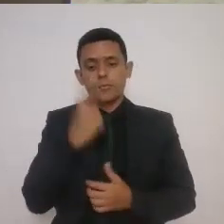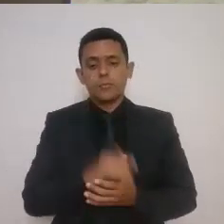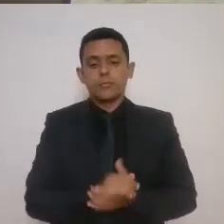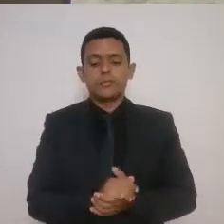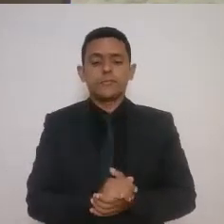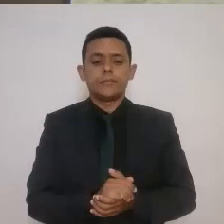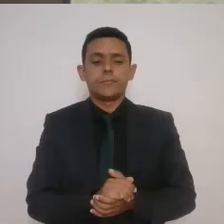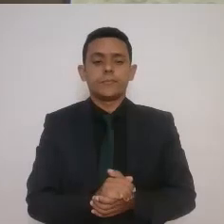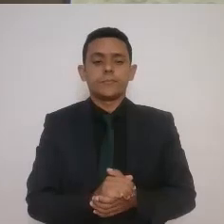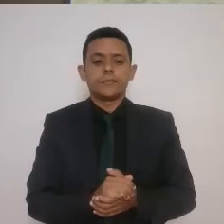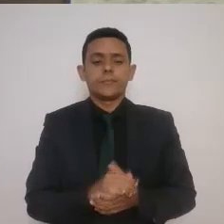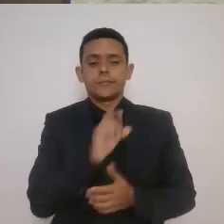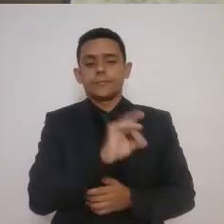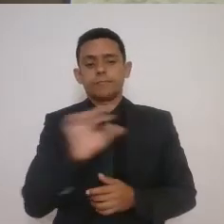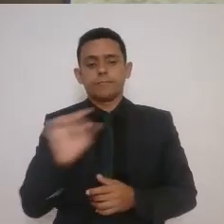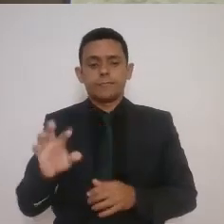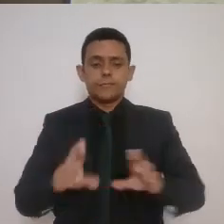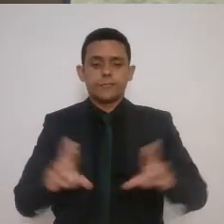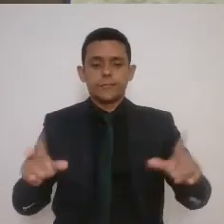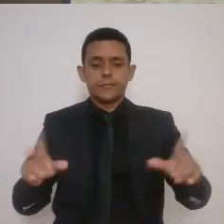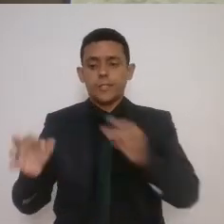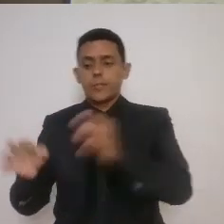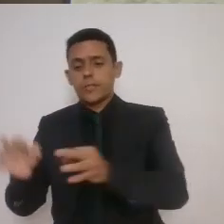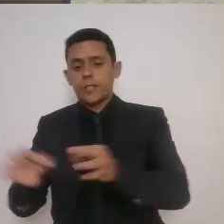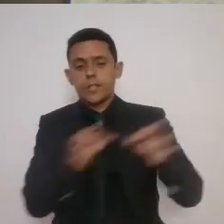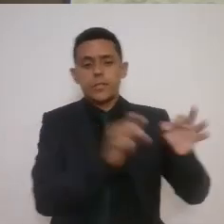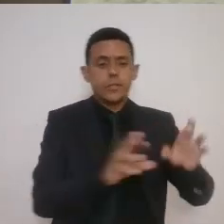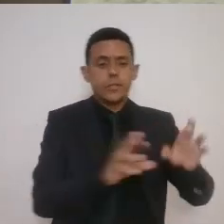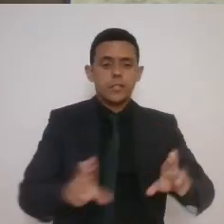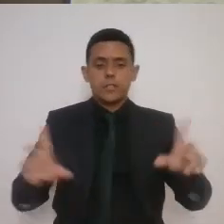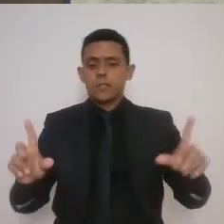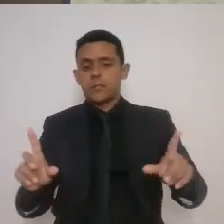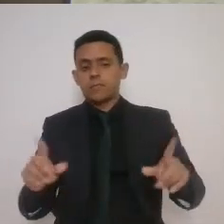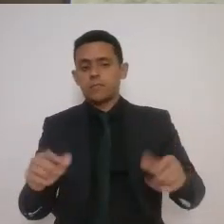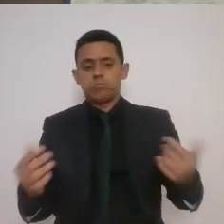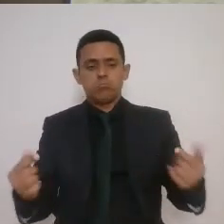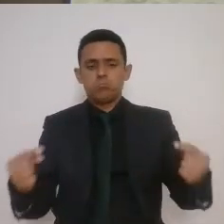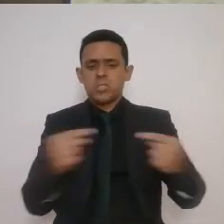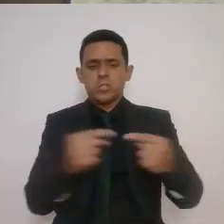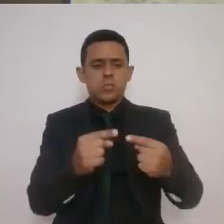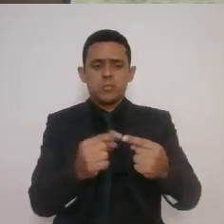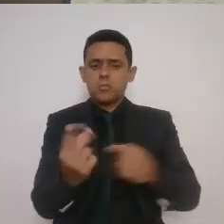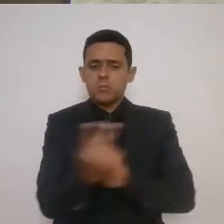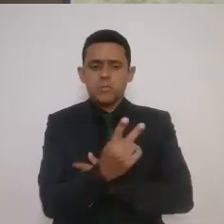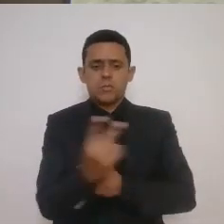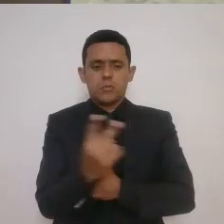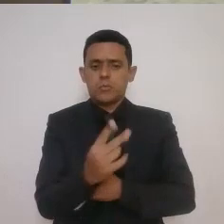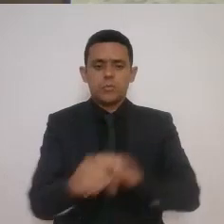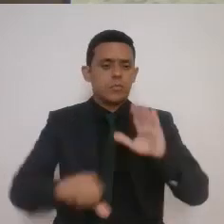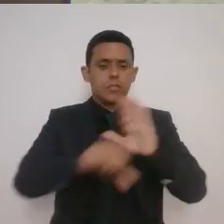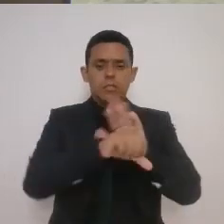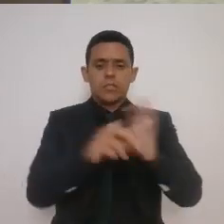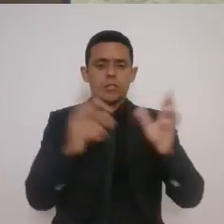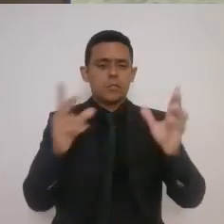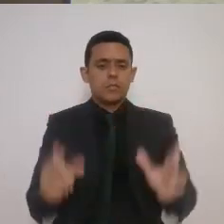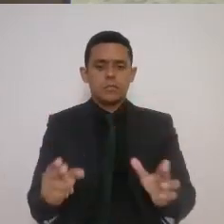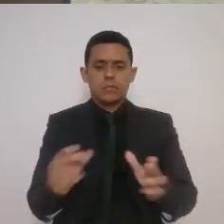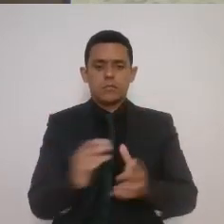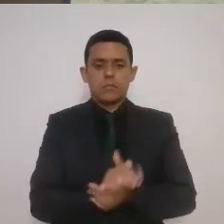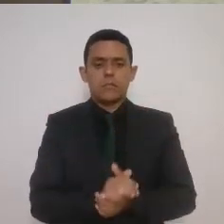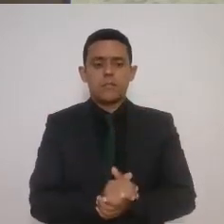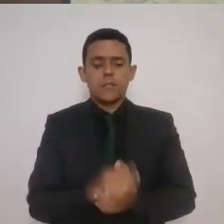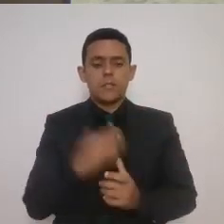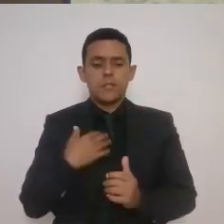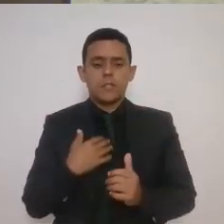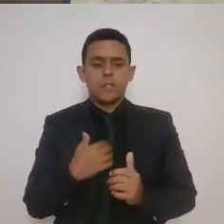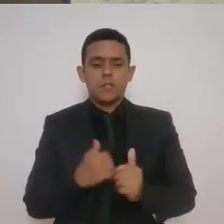Em cada um. Então, brevemente, pedindo vênia ao eminente colega, o posicionamento que eu abraço